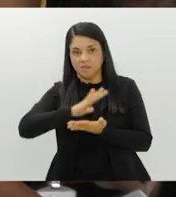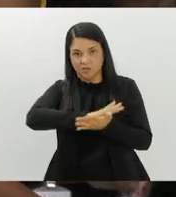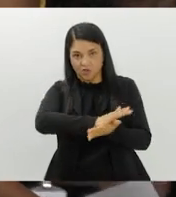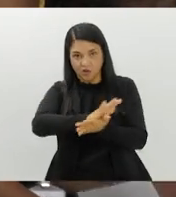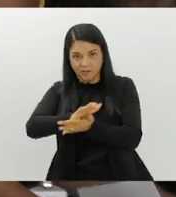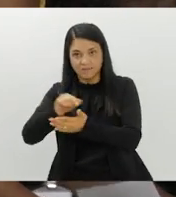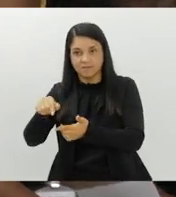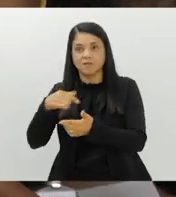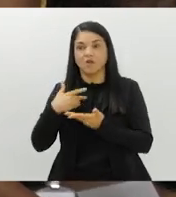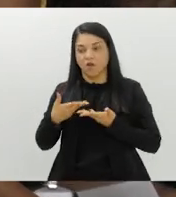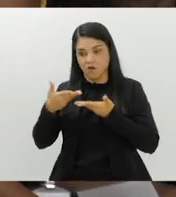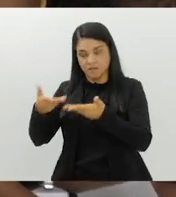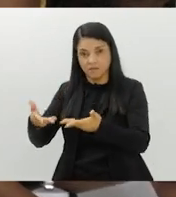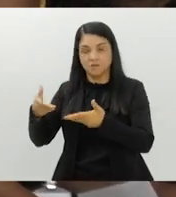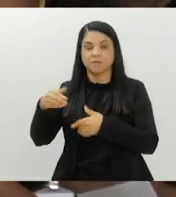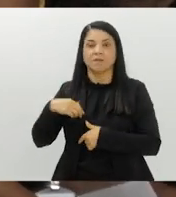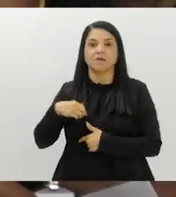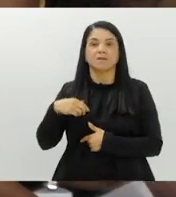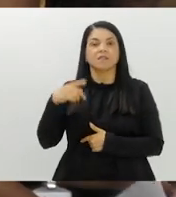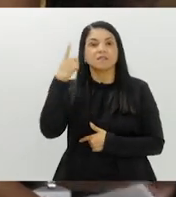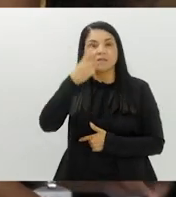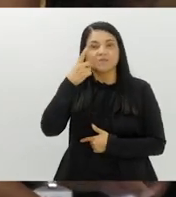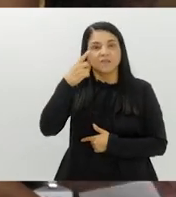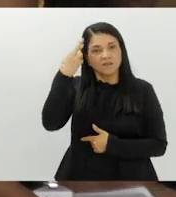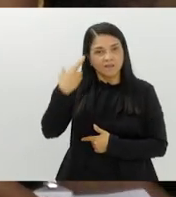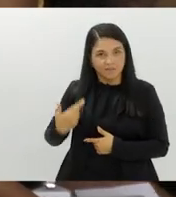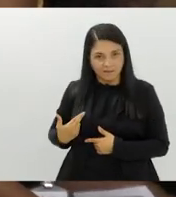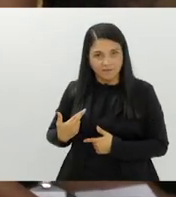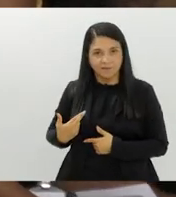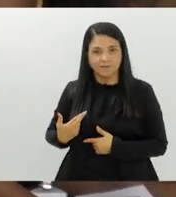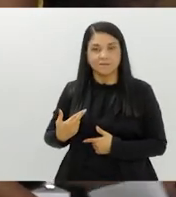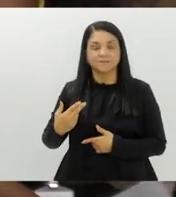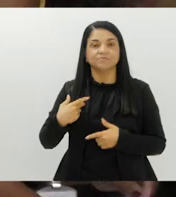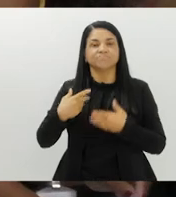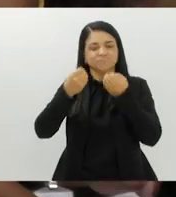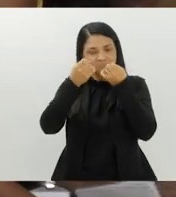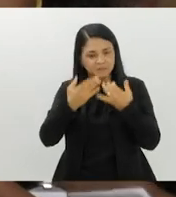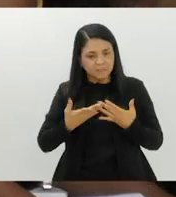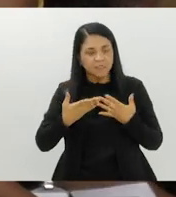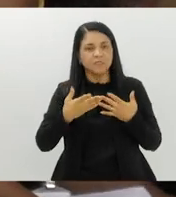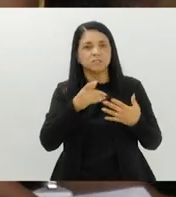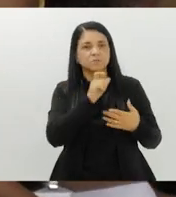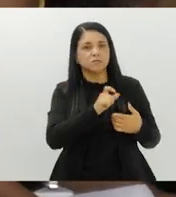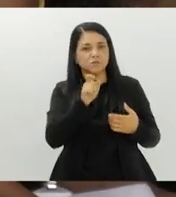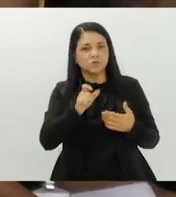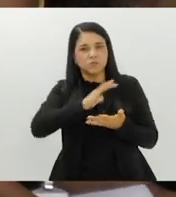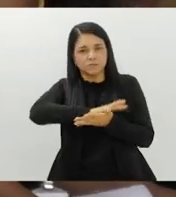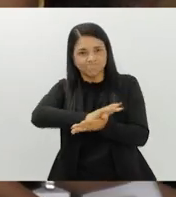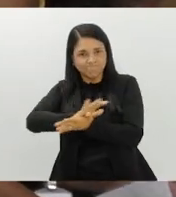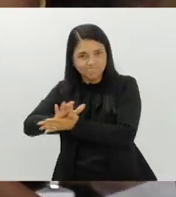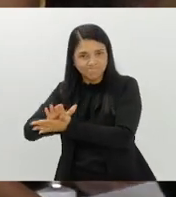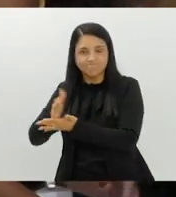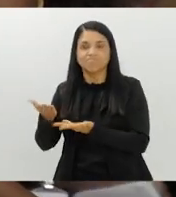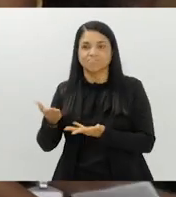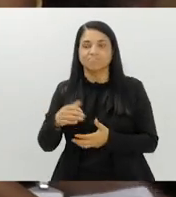convidado pela deputada Renata Souza, né? Falei sobre os casos de intolerância.